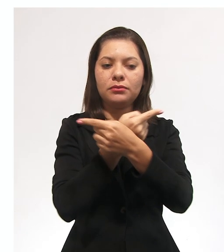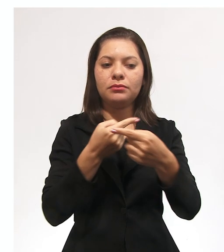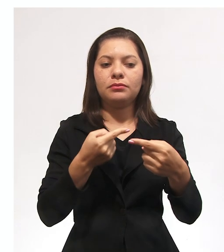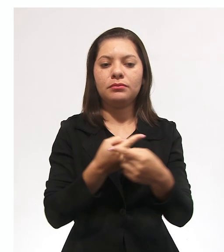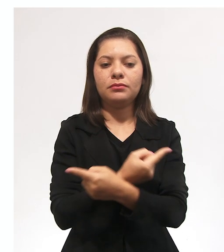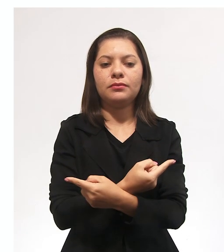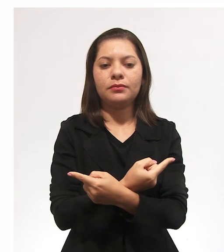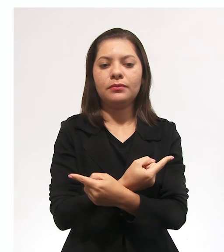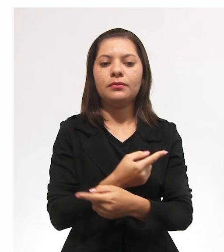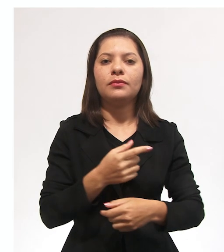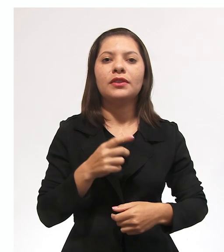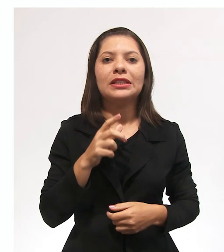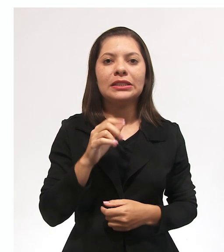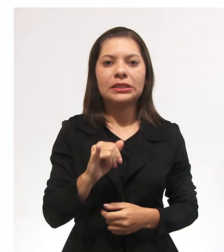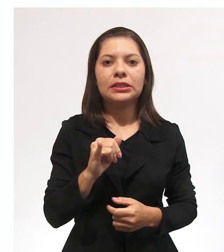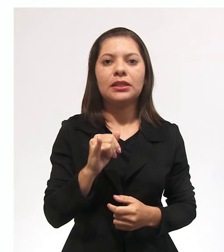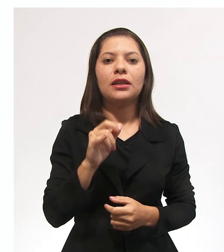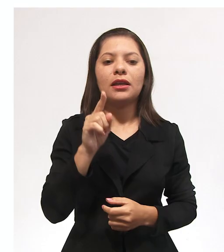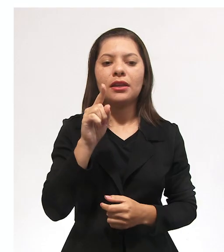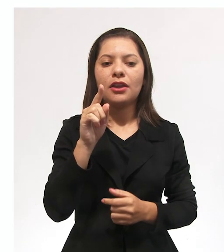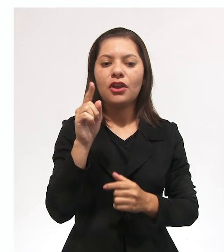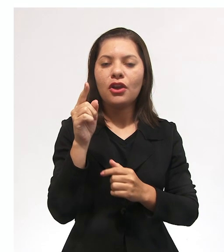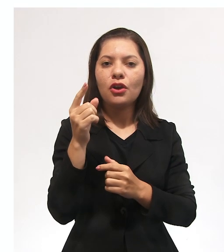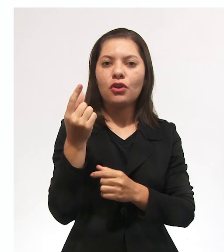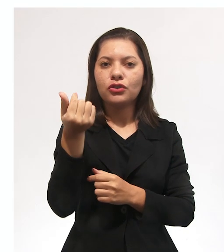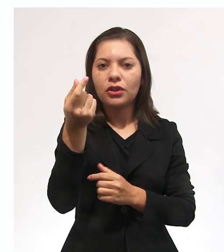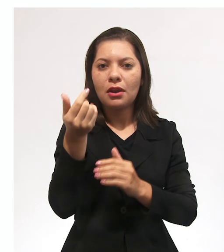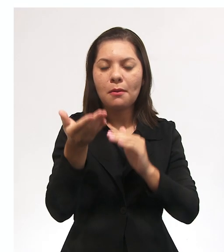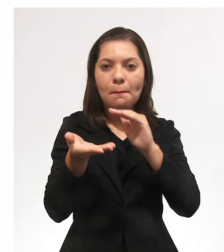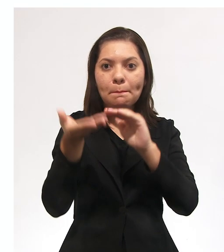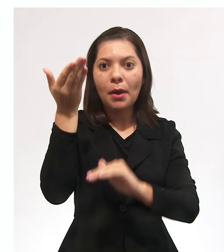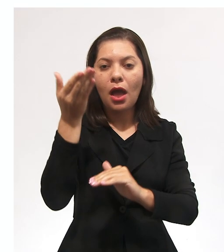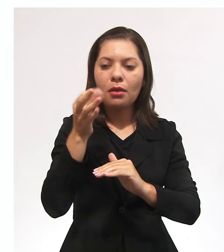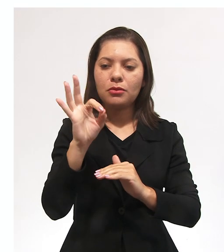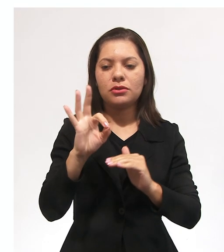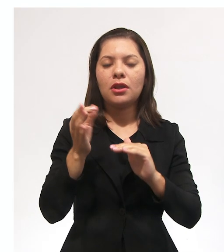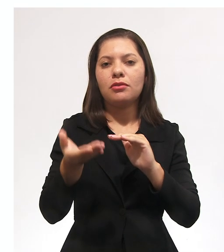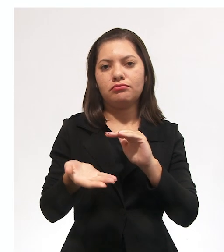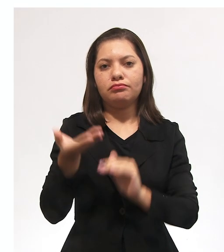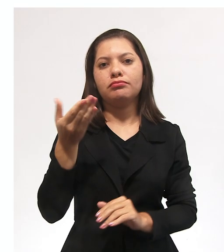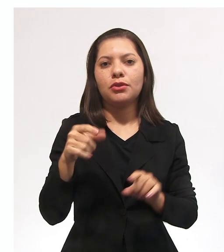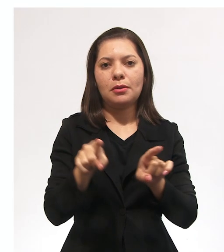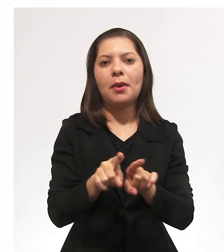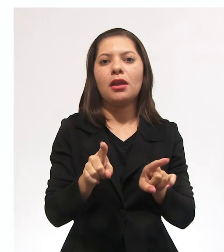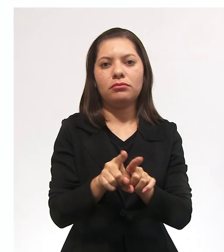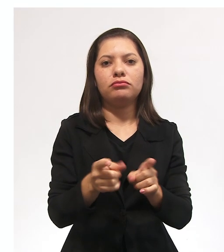tá? Quanto maior o valor, maior a porcentagem. E aí a gente utiliza